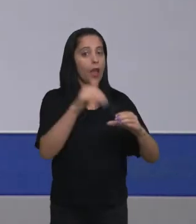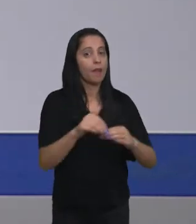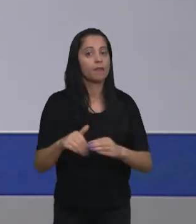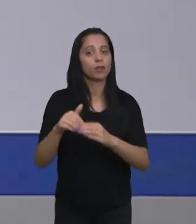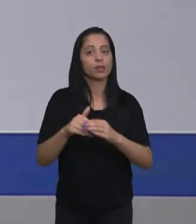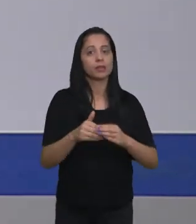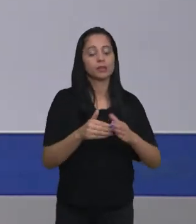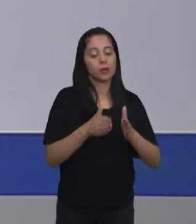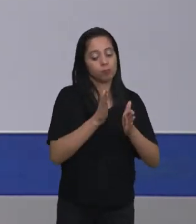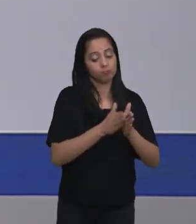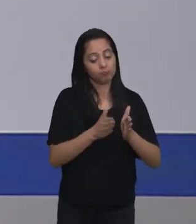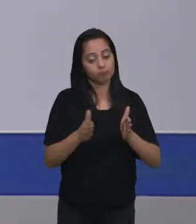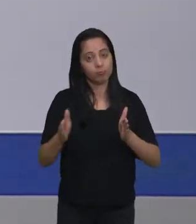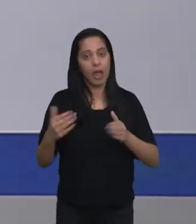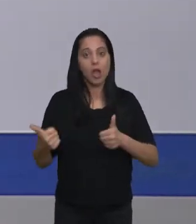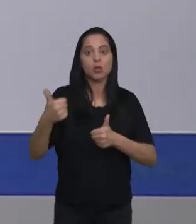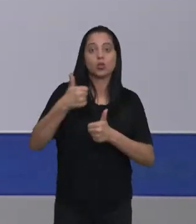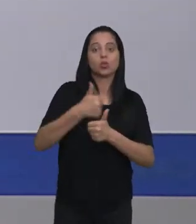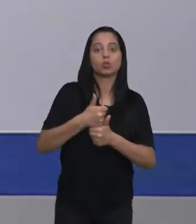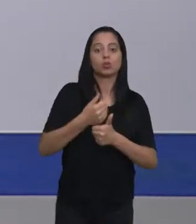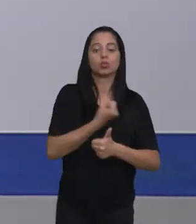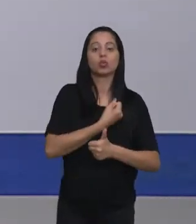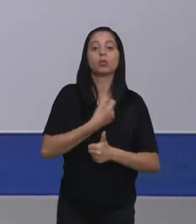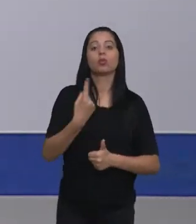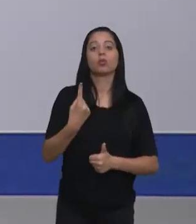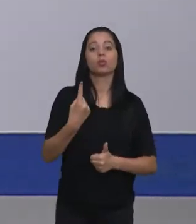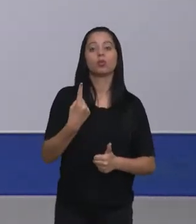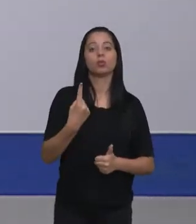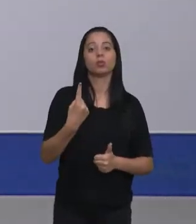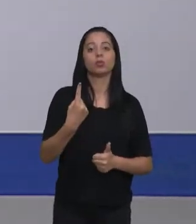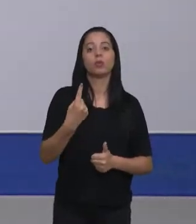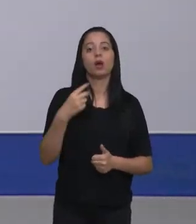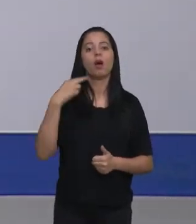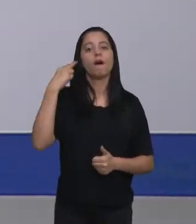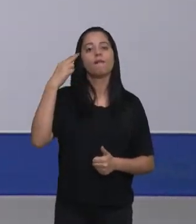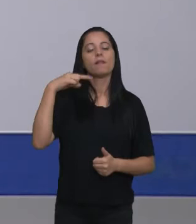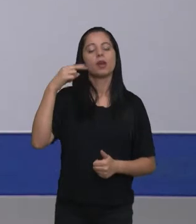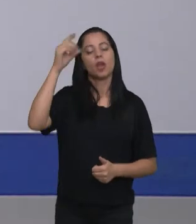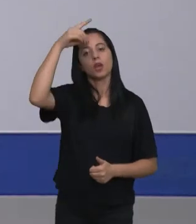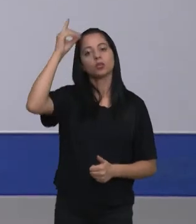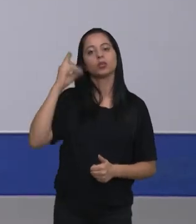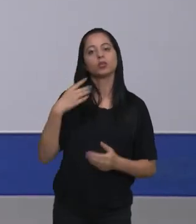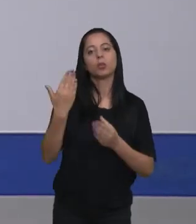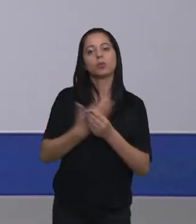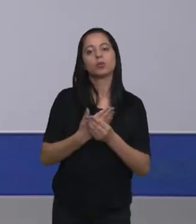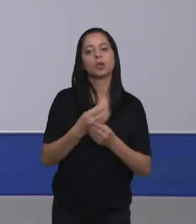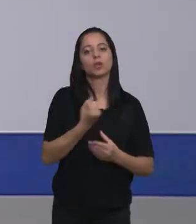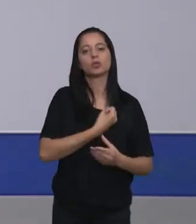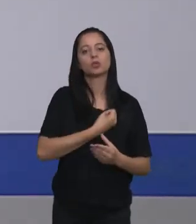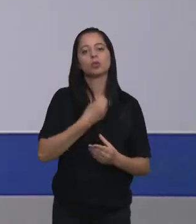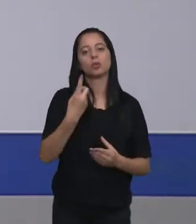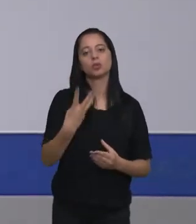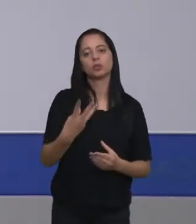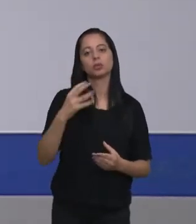a tramitação do substitutivo número 1, de autoria da vereadora Dulce Rita, ao processo número